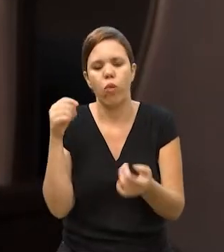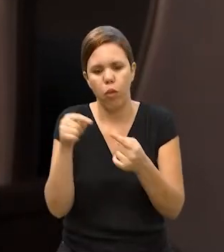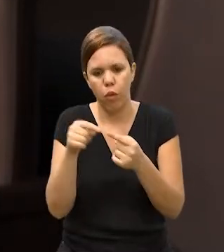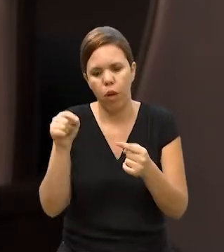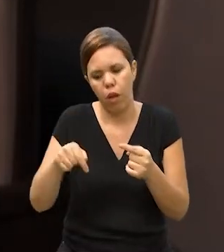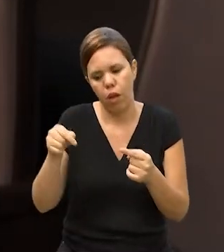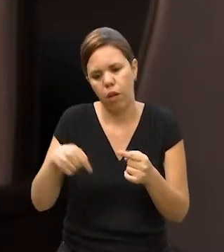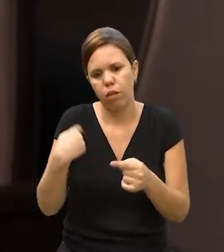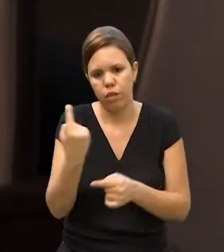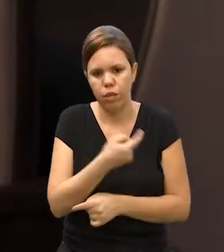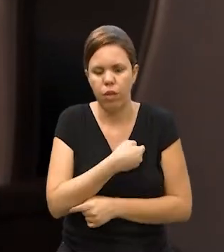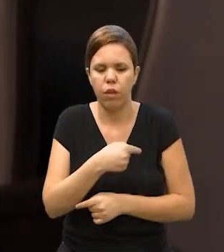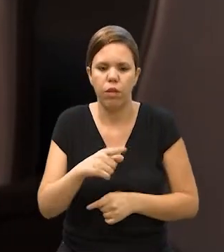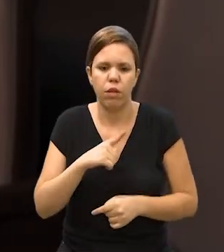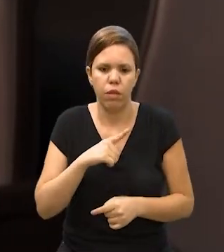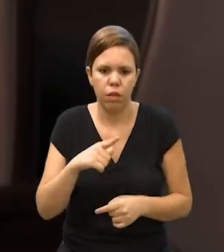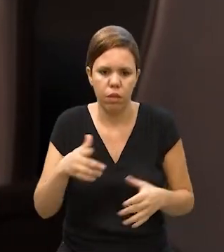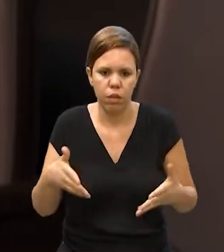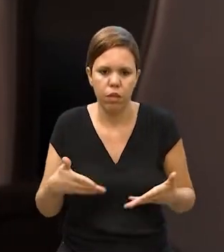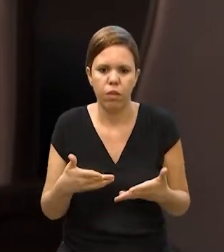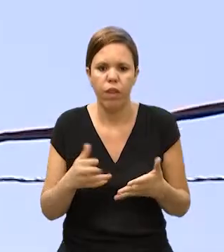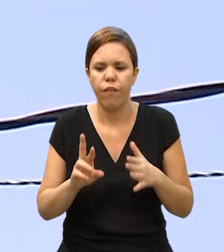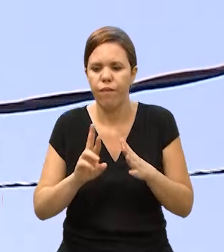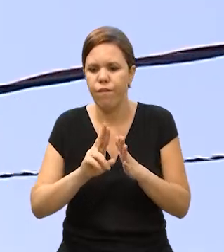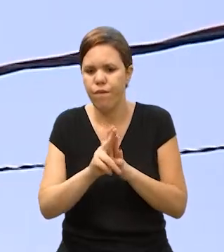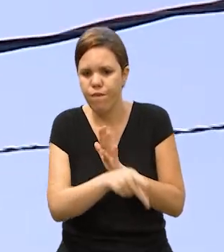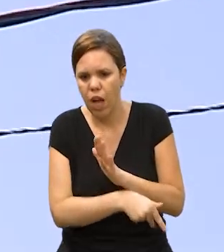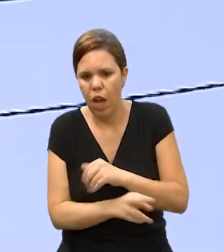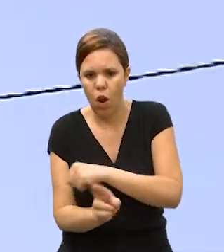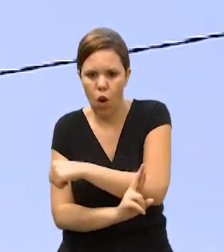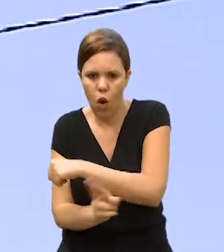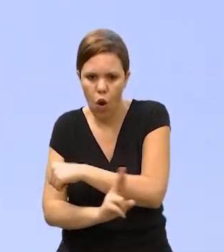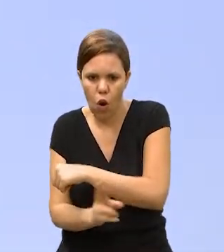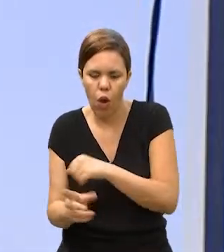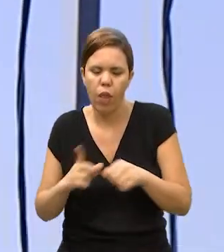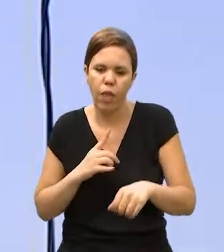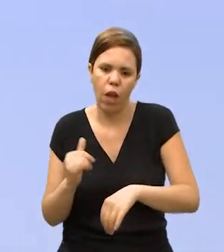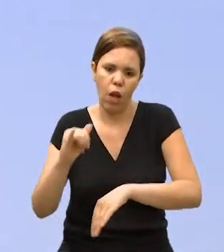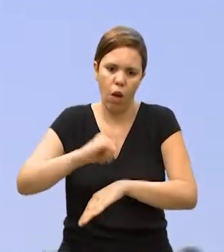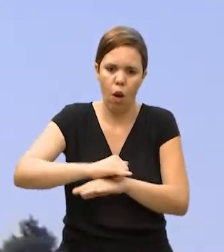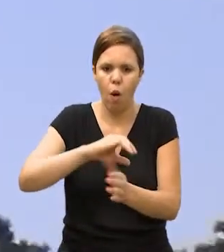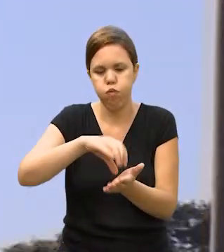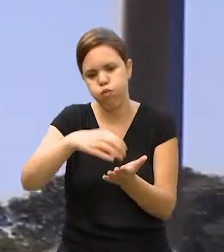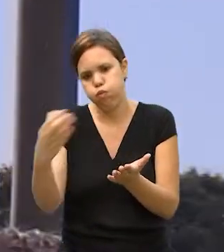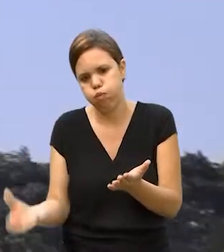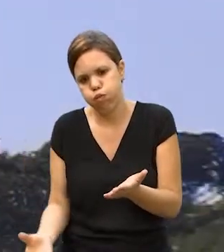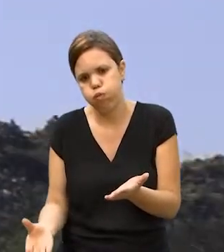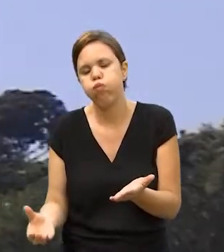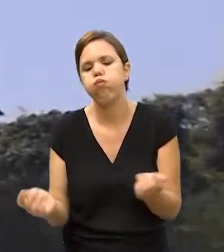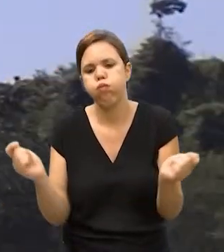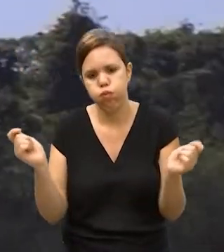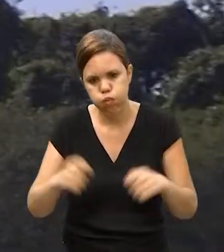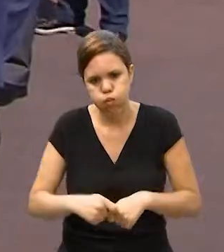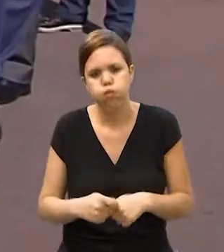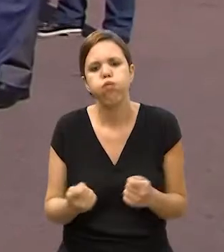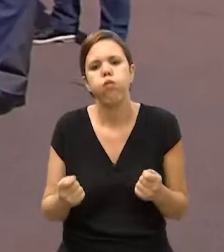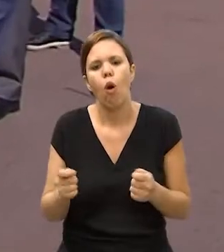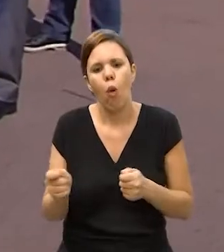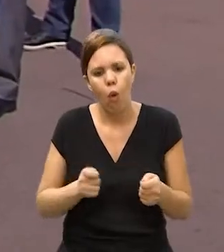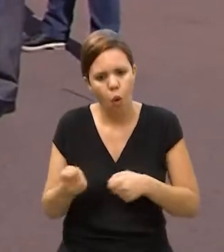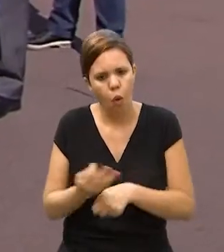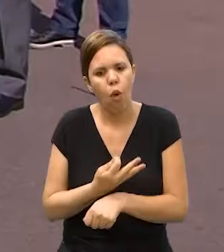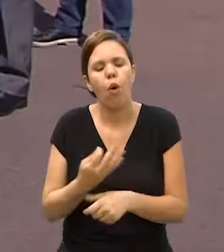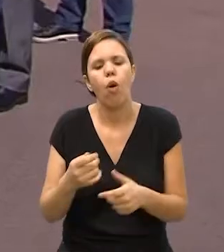nós somos cortados por várias rodovias, nós temos o aeroporto de Viracopos, né, que está muito aquém da sua capacidade, né?